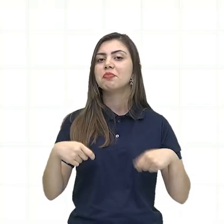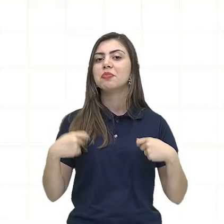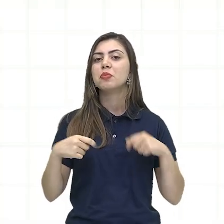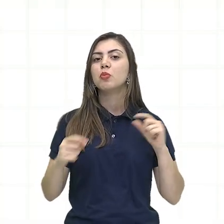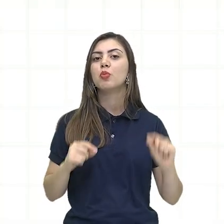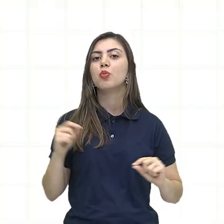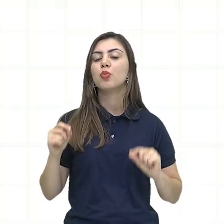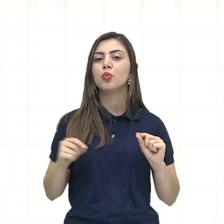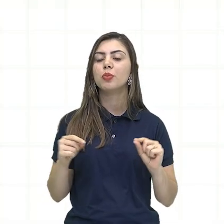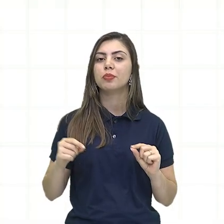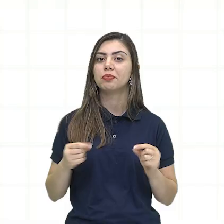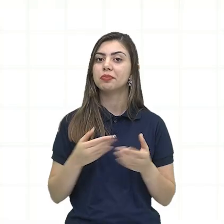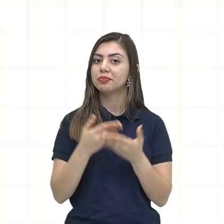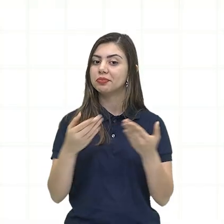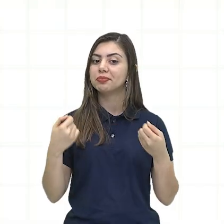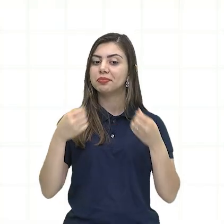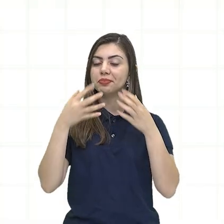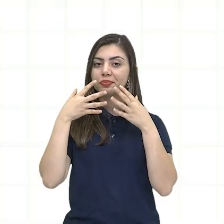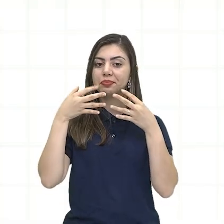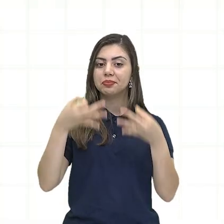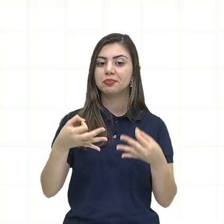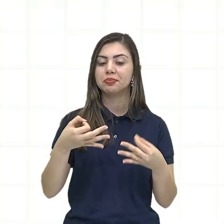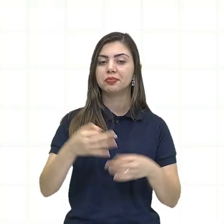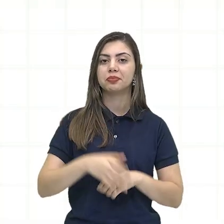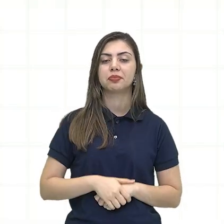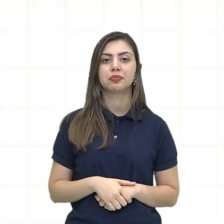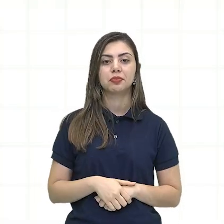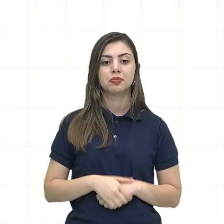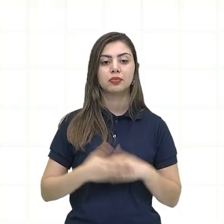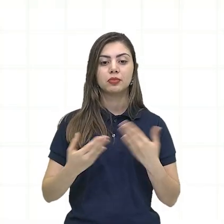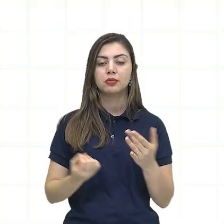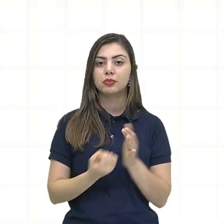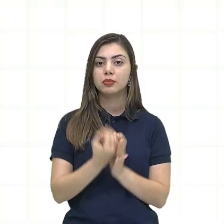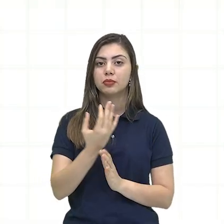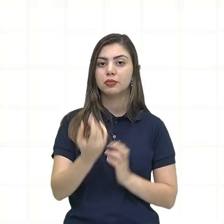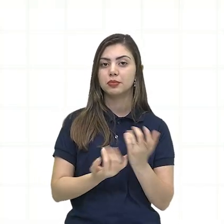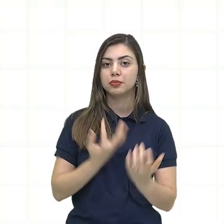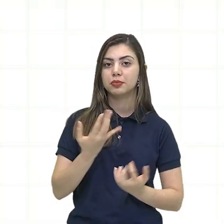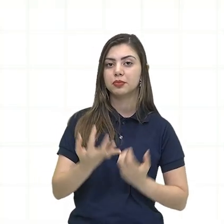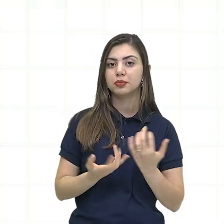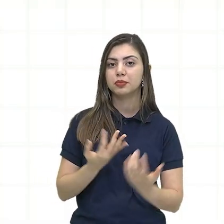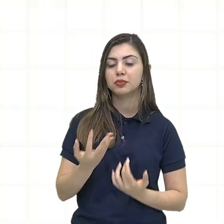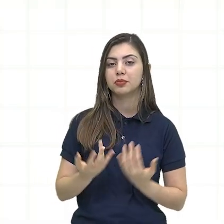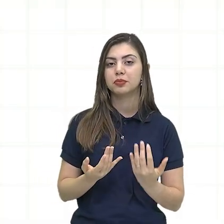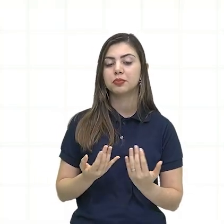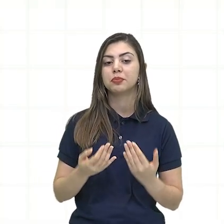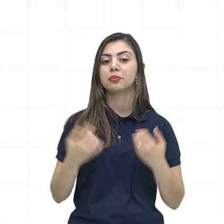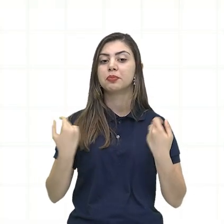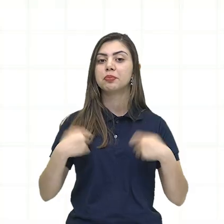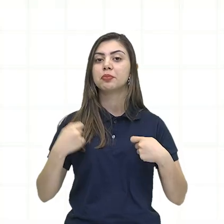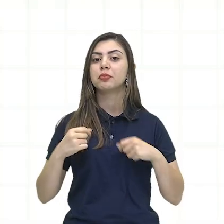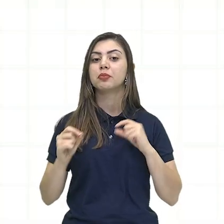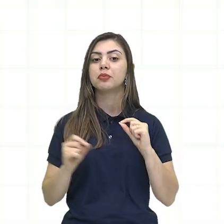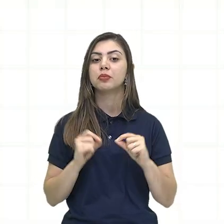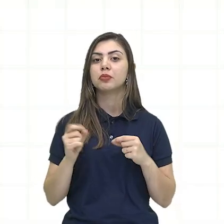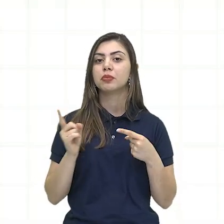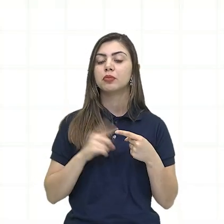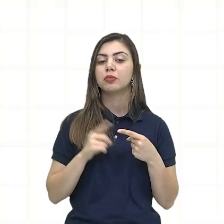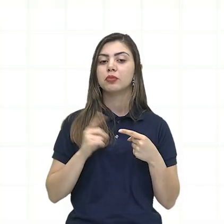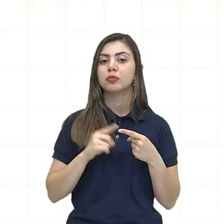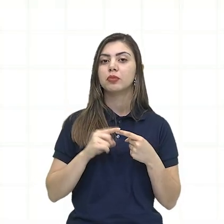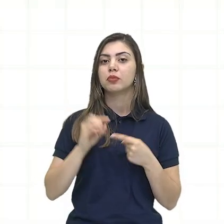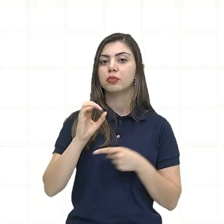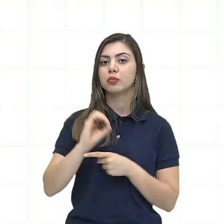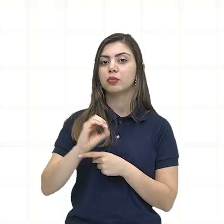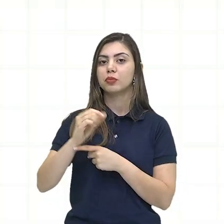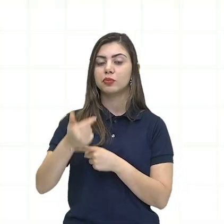ano. Nós vamos ter, para existir a combustão, nós precisamos do comburente,